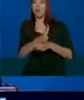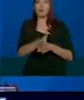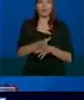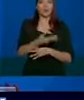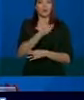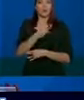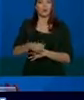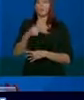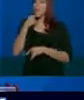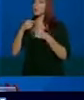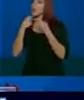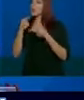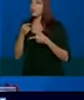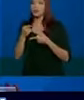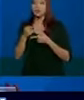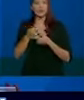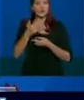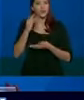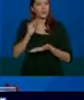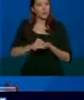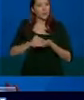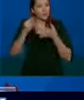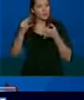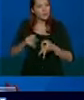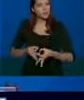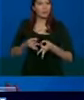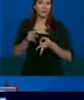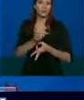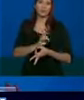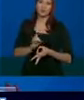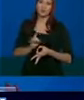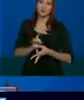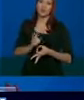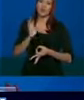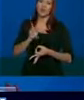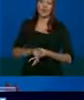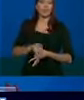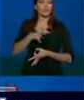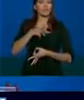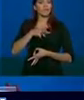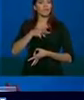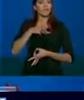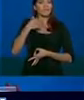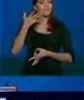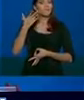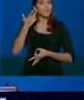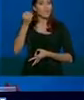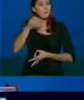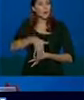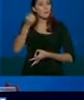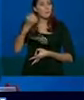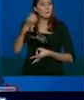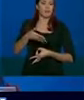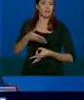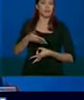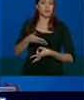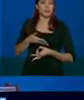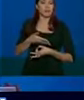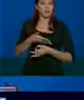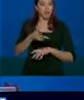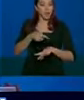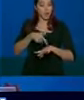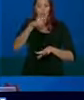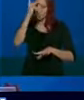governo não consegue entregar. Isso é injusto, isso é uma covardia, no momento em que estamos